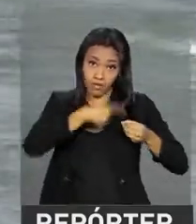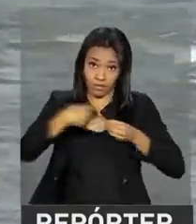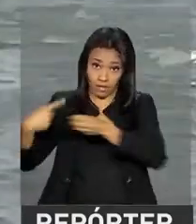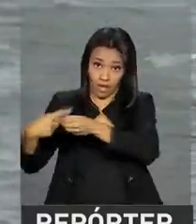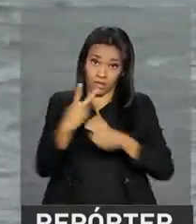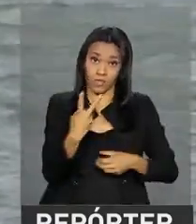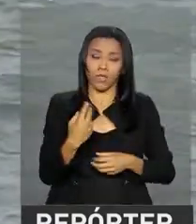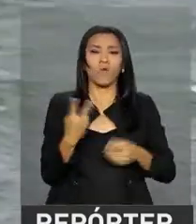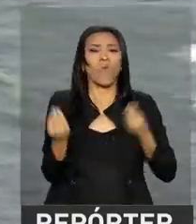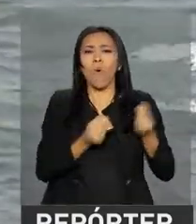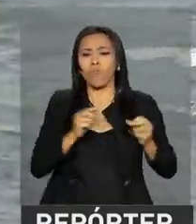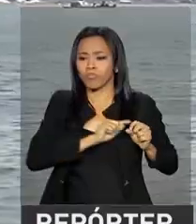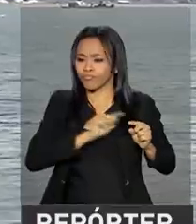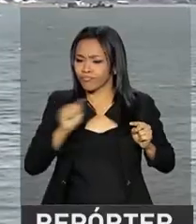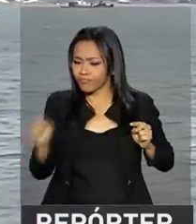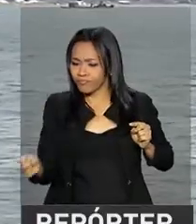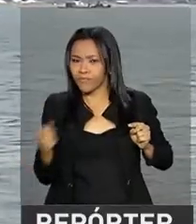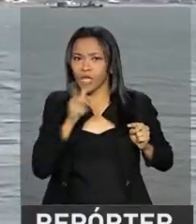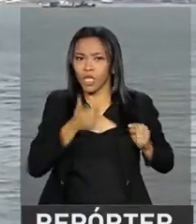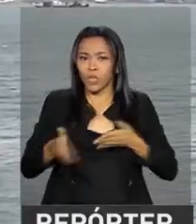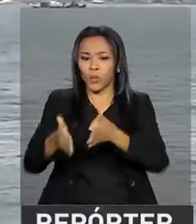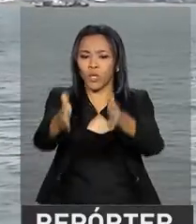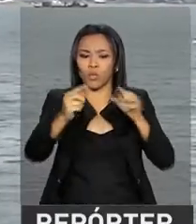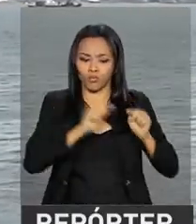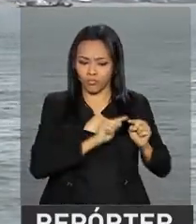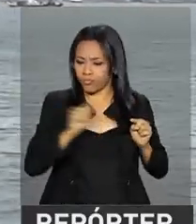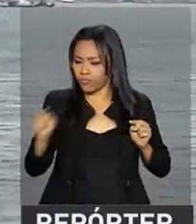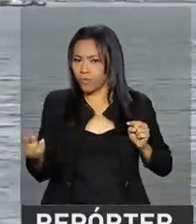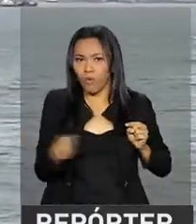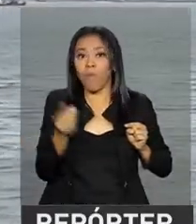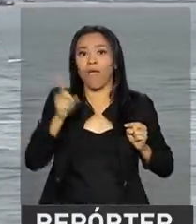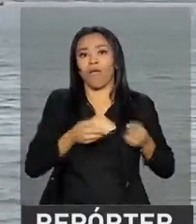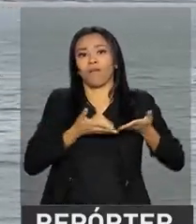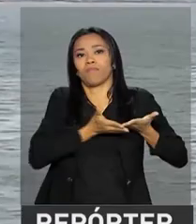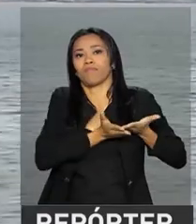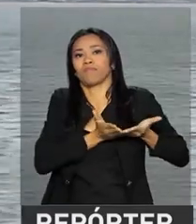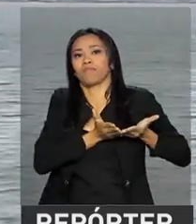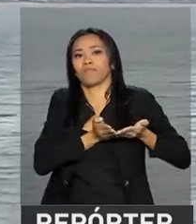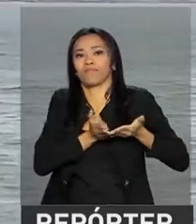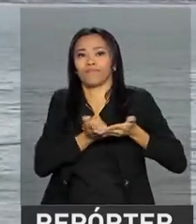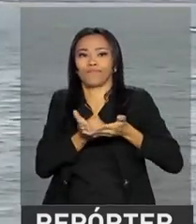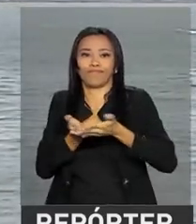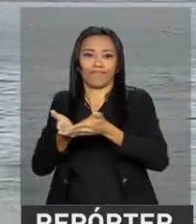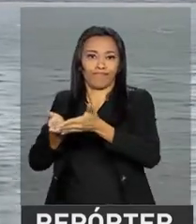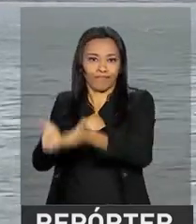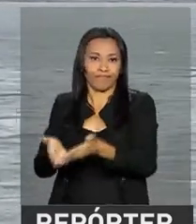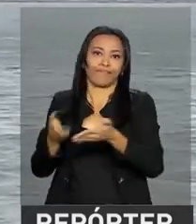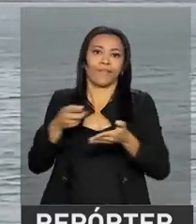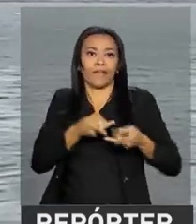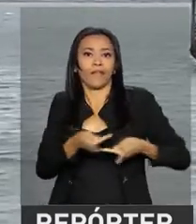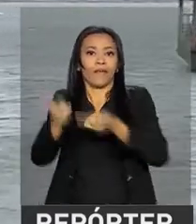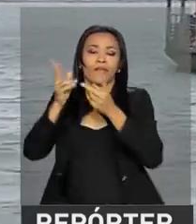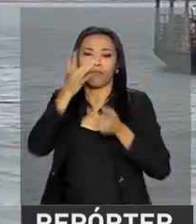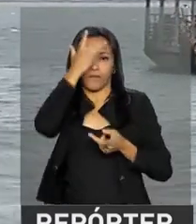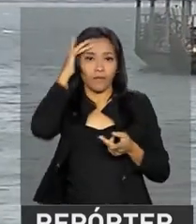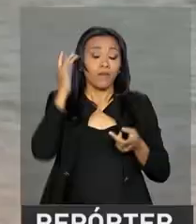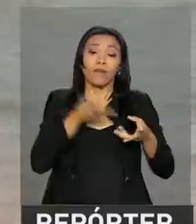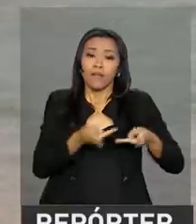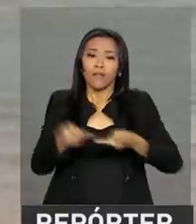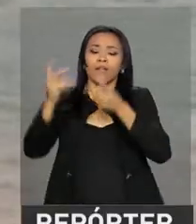as duas cidades é feita em balsas que transportam aí há pessoas passageiros moradores e também os veículos